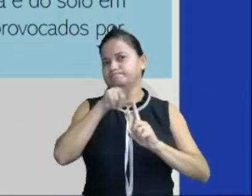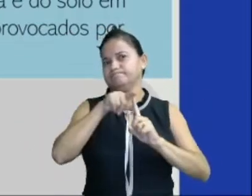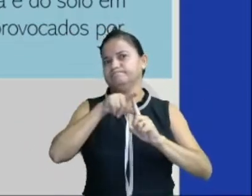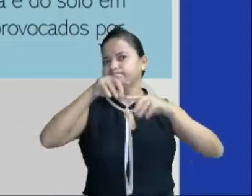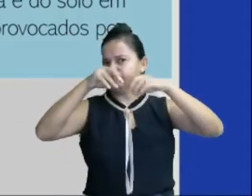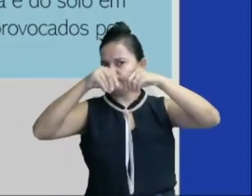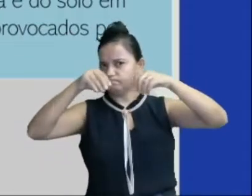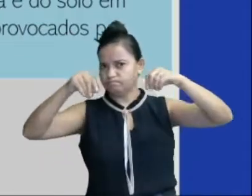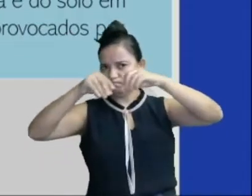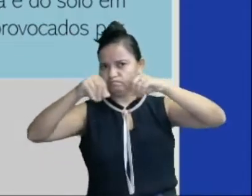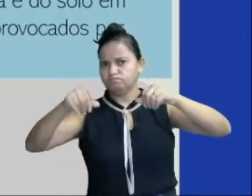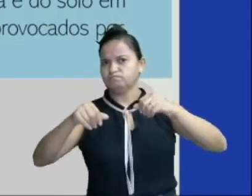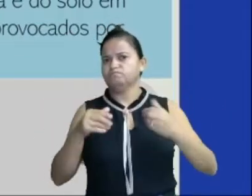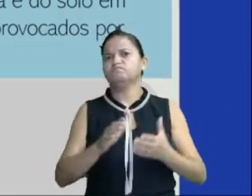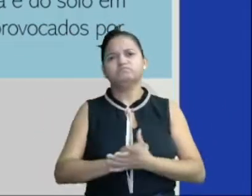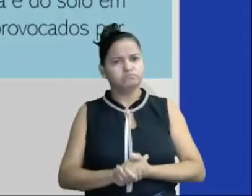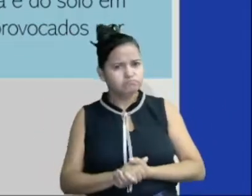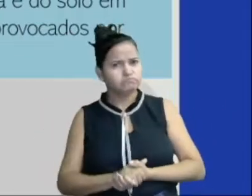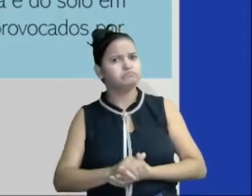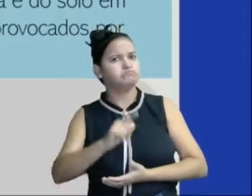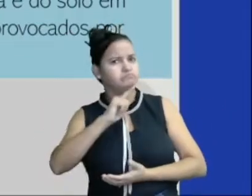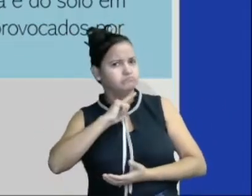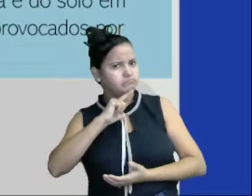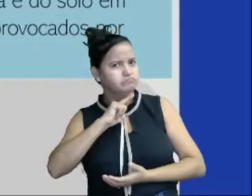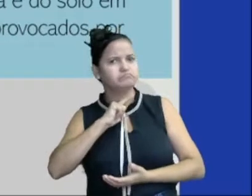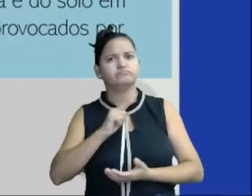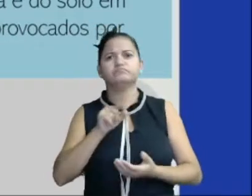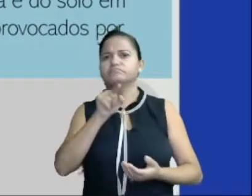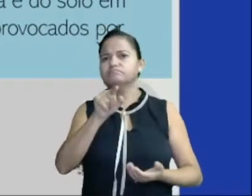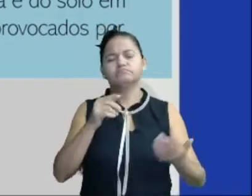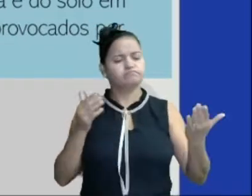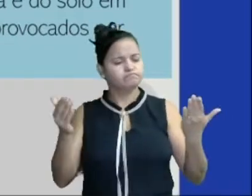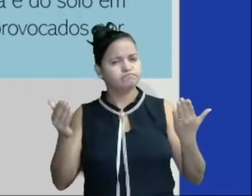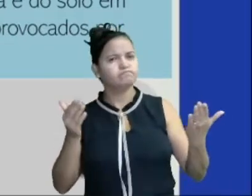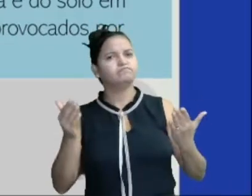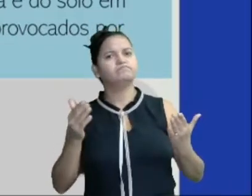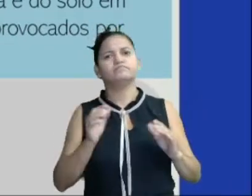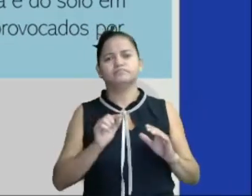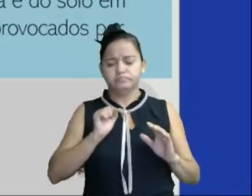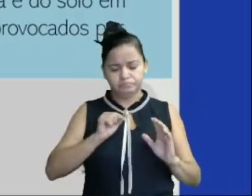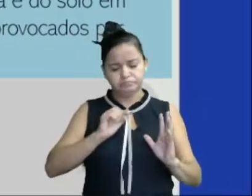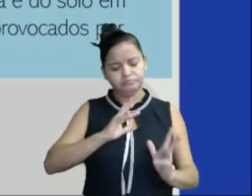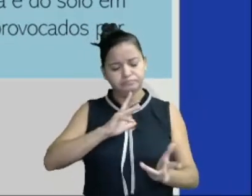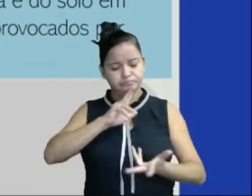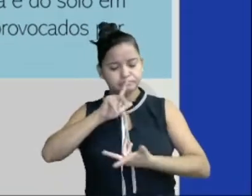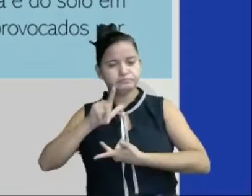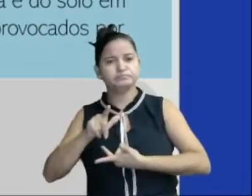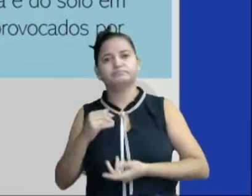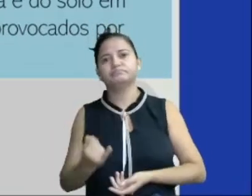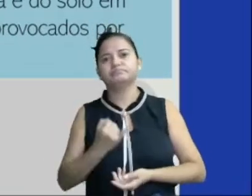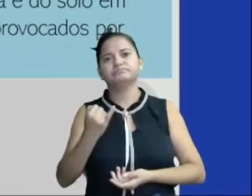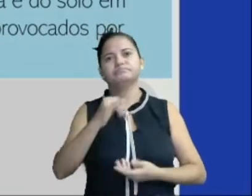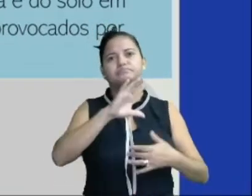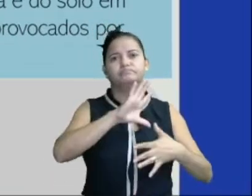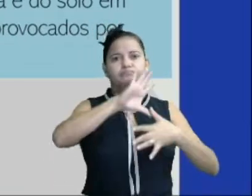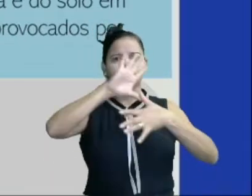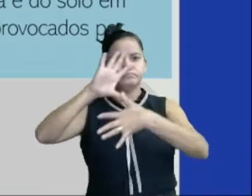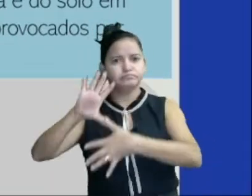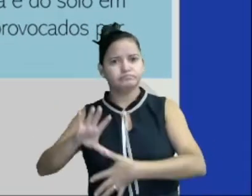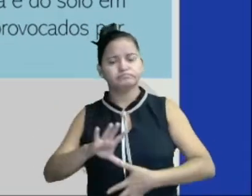e na comparação de diferentes formas de representação do nosso planeta, tá certo? Como mapas,